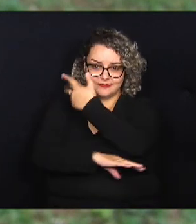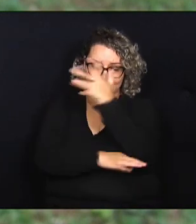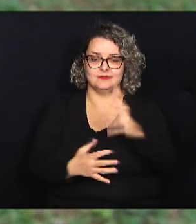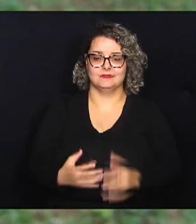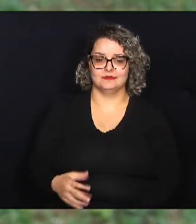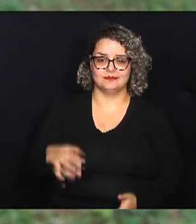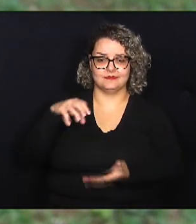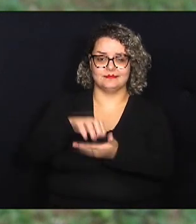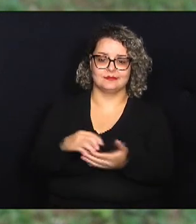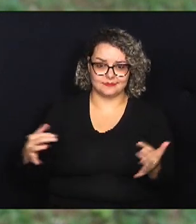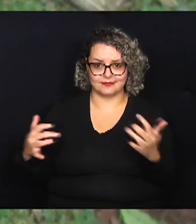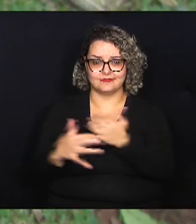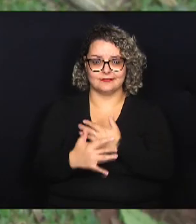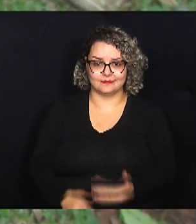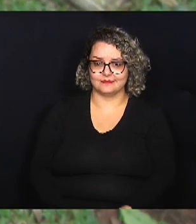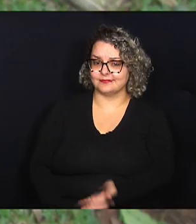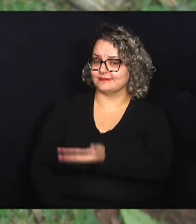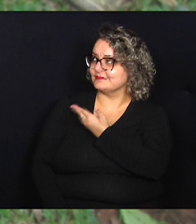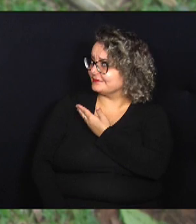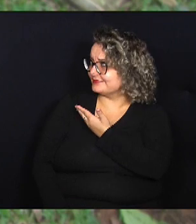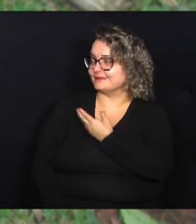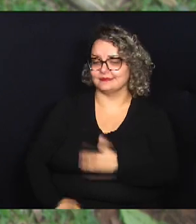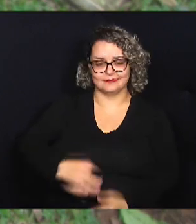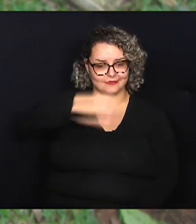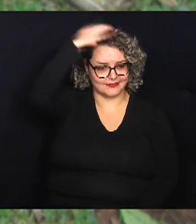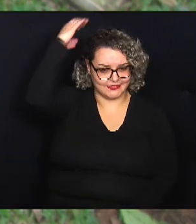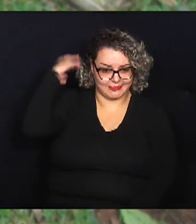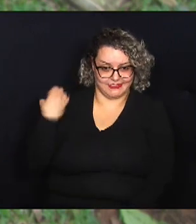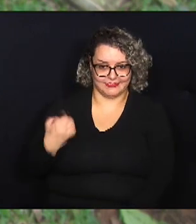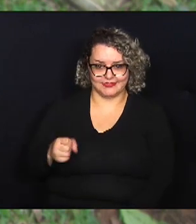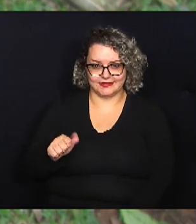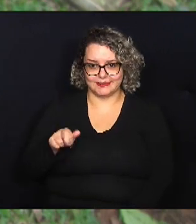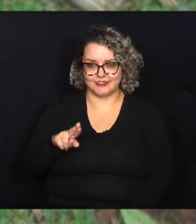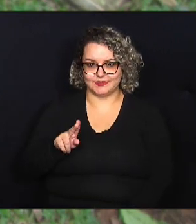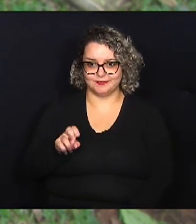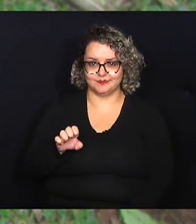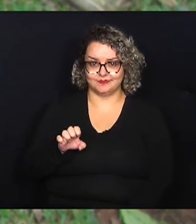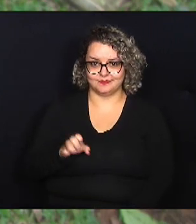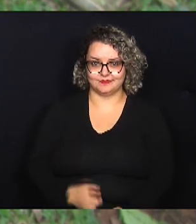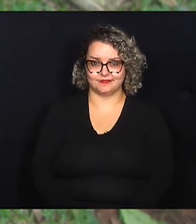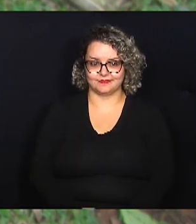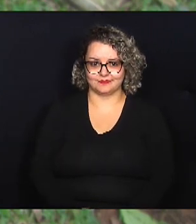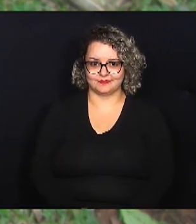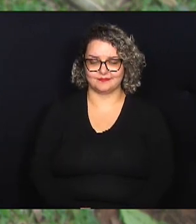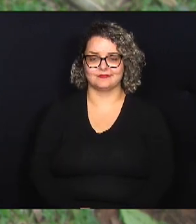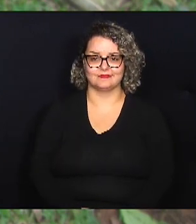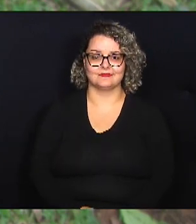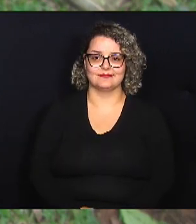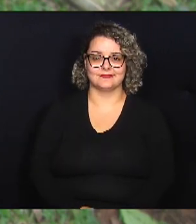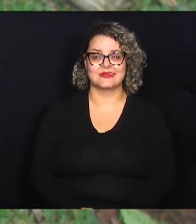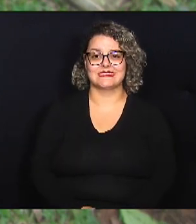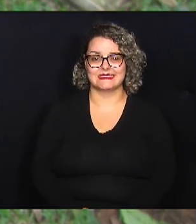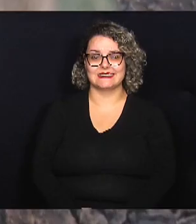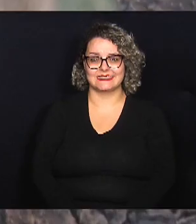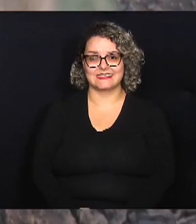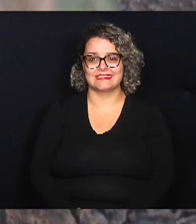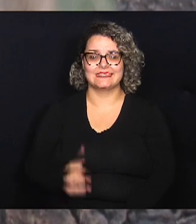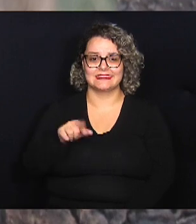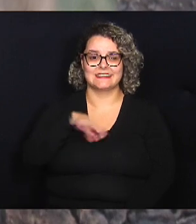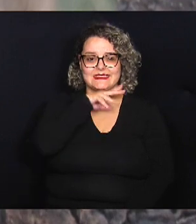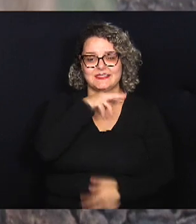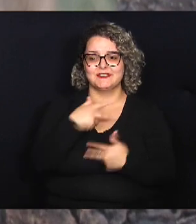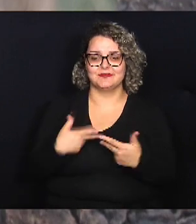centros urbanos é o gambá, ou saruê, como é mais conhecido. Ele é um animal que a gente fala onívoro. Ele